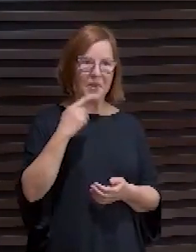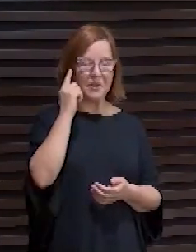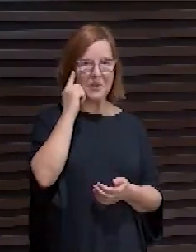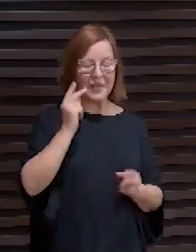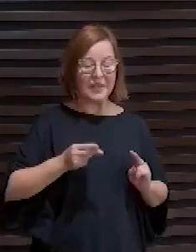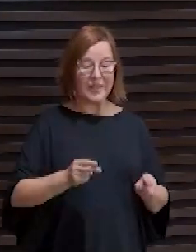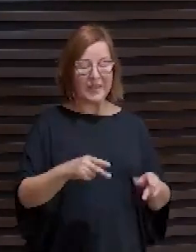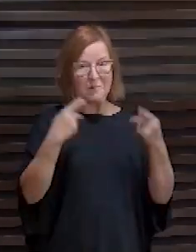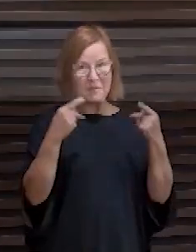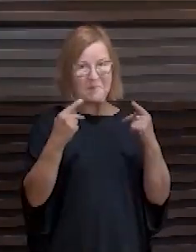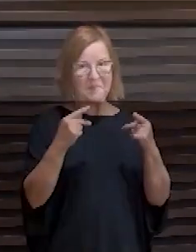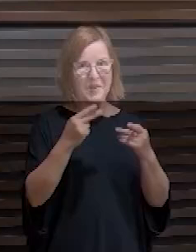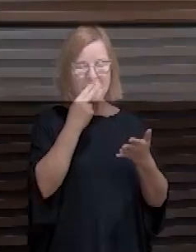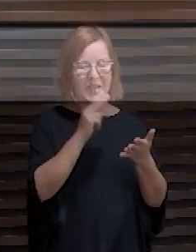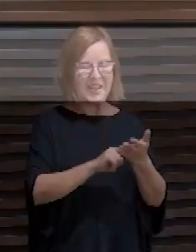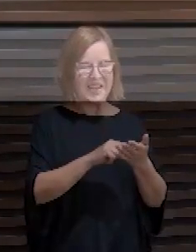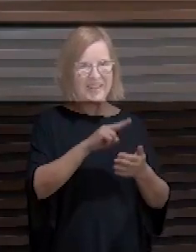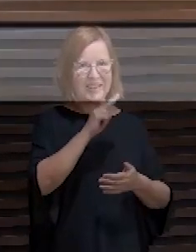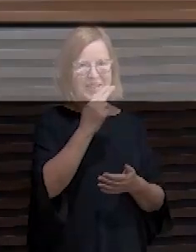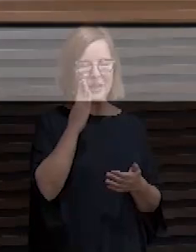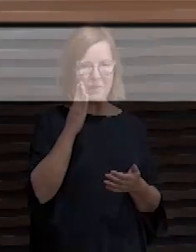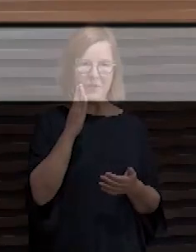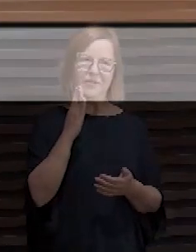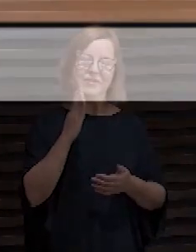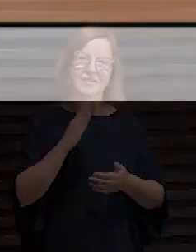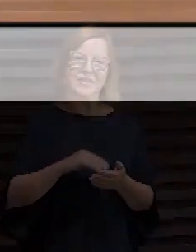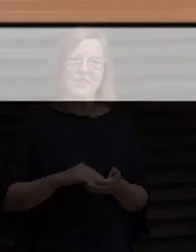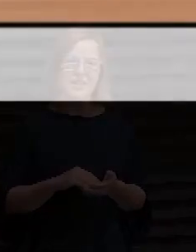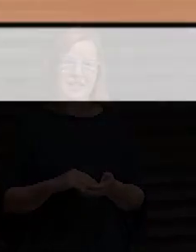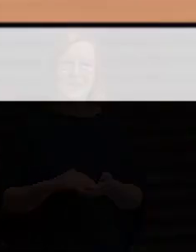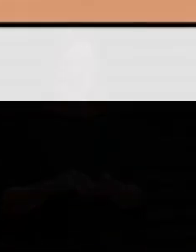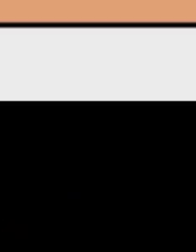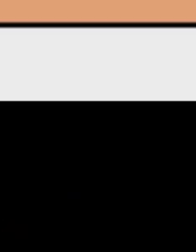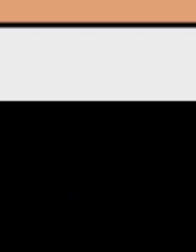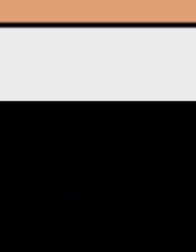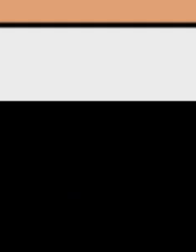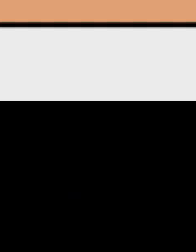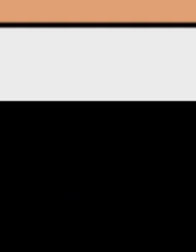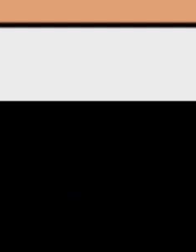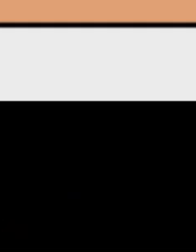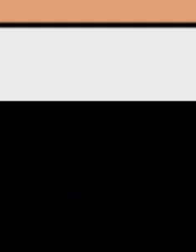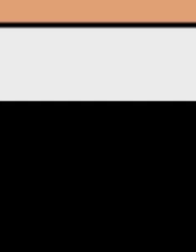nós entrássemos um pouquinho nessa carta, para que ao chegar agora nesse capítulo 10, nós tenhamos